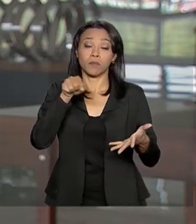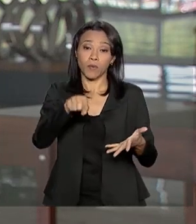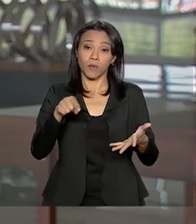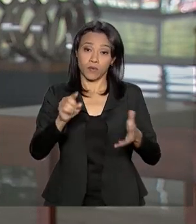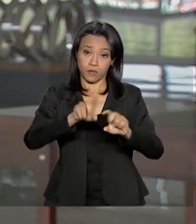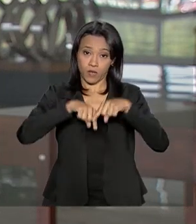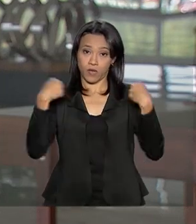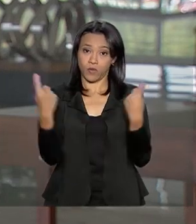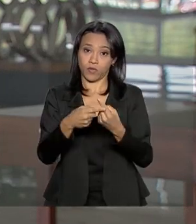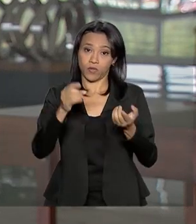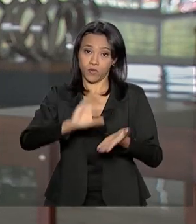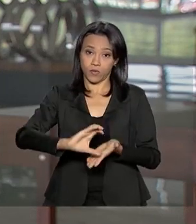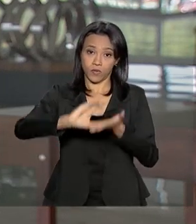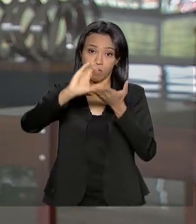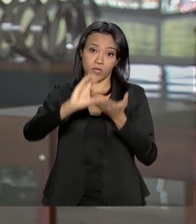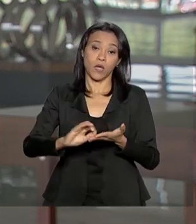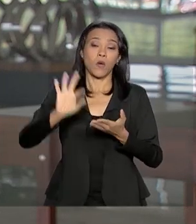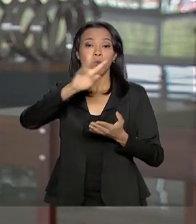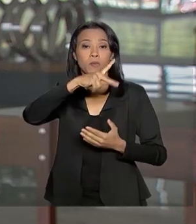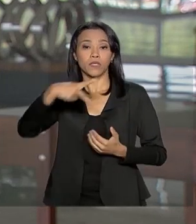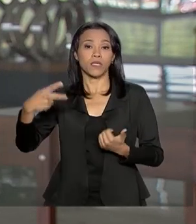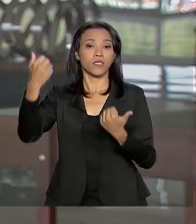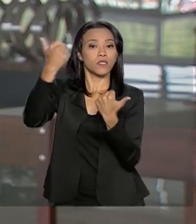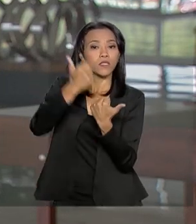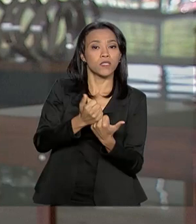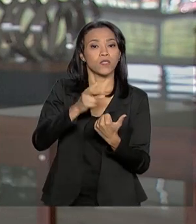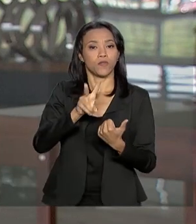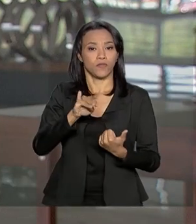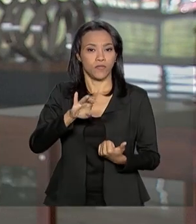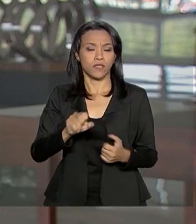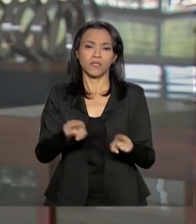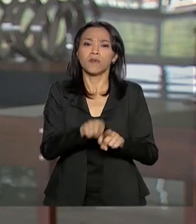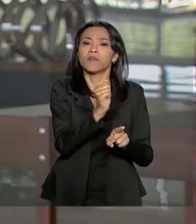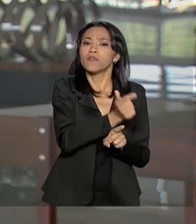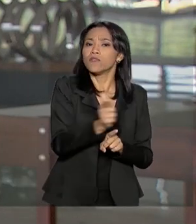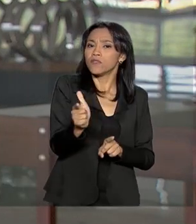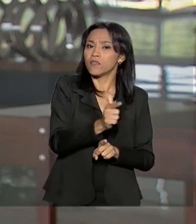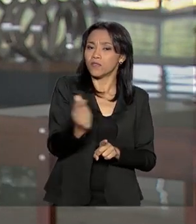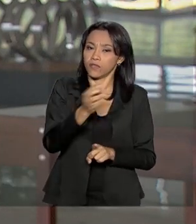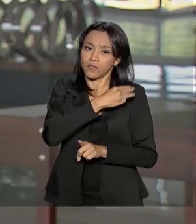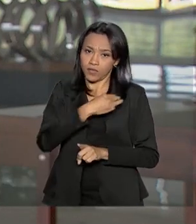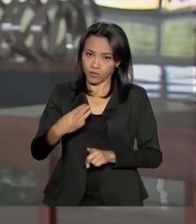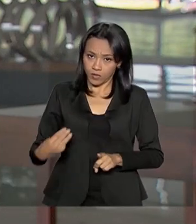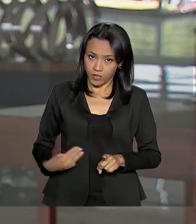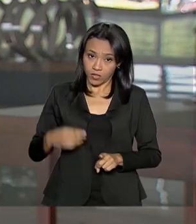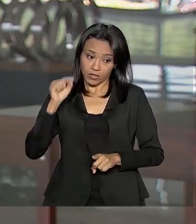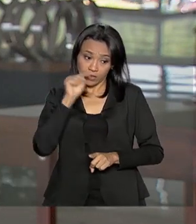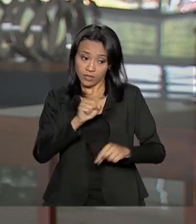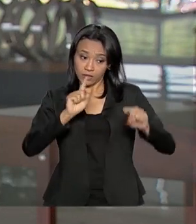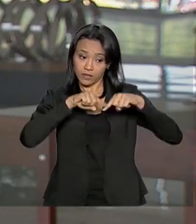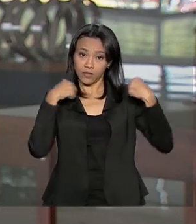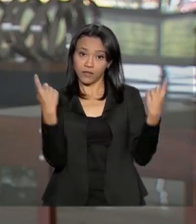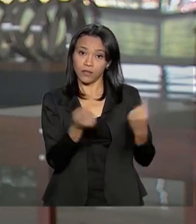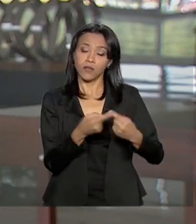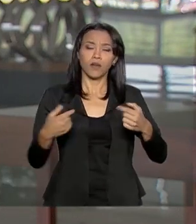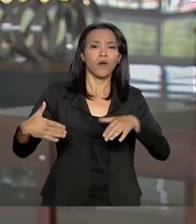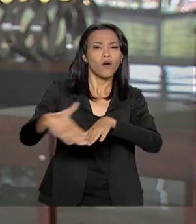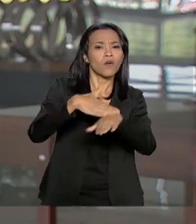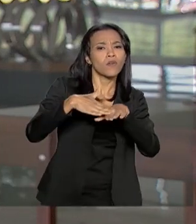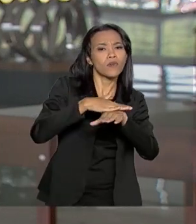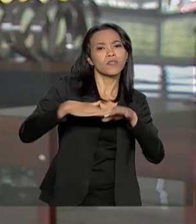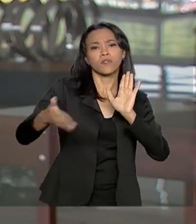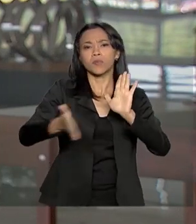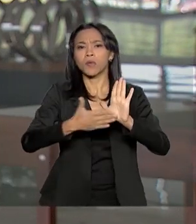vice-presidente e 22 ministros de estado nessa reunião os participantes têm discutindo medidas para esses 100